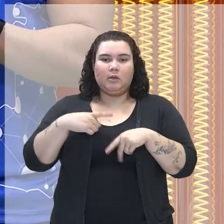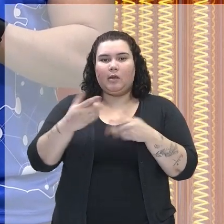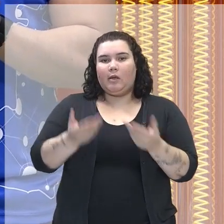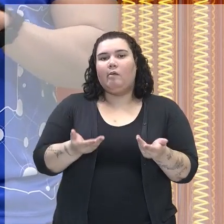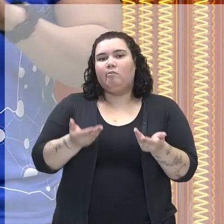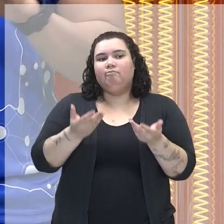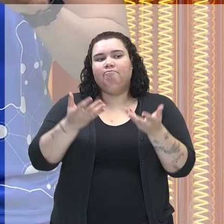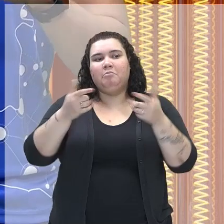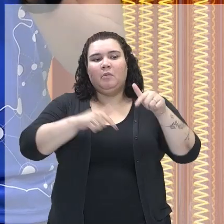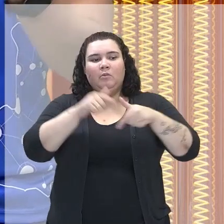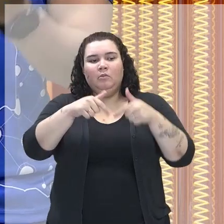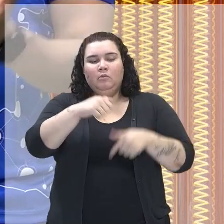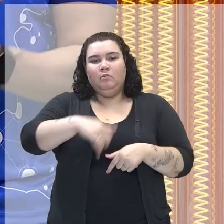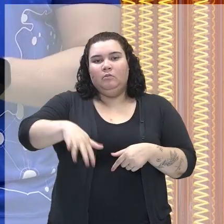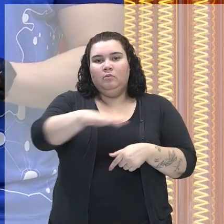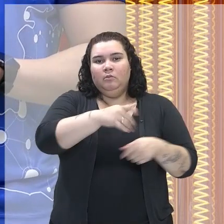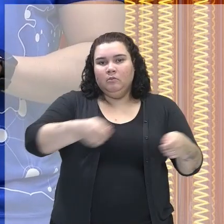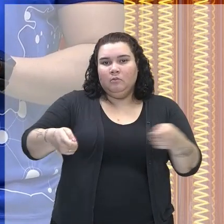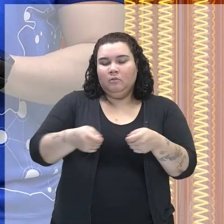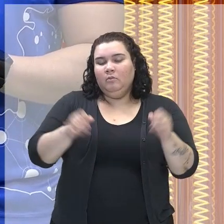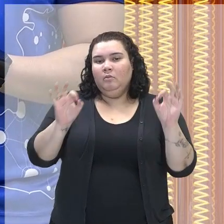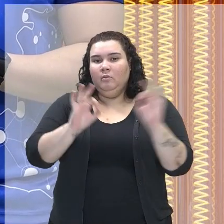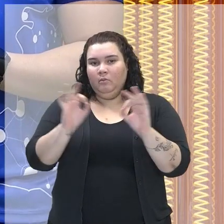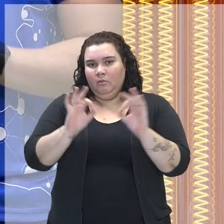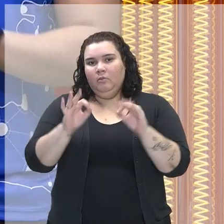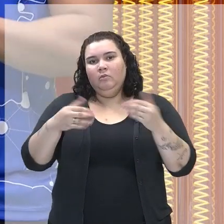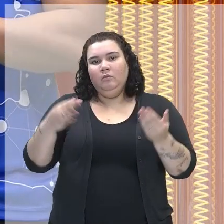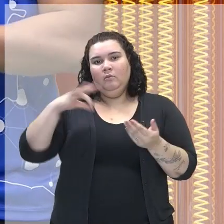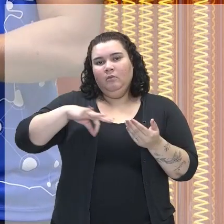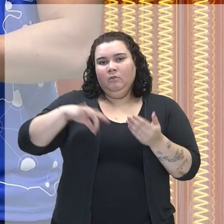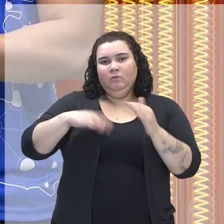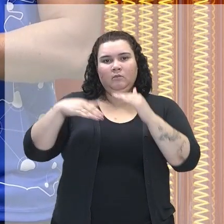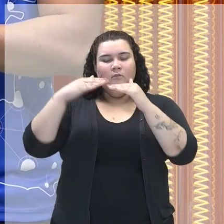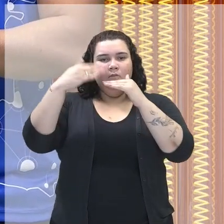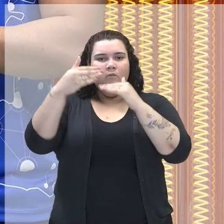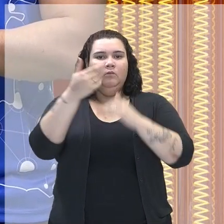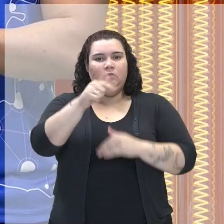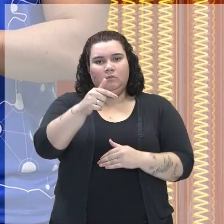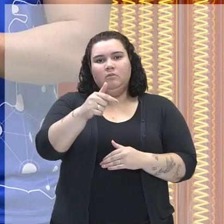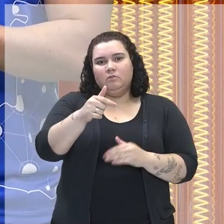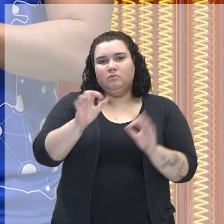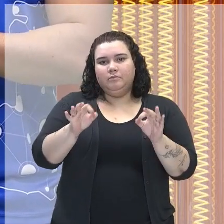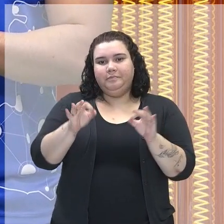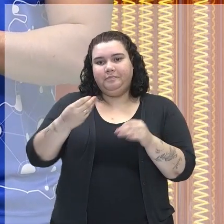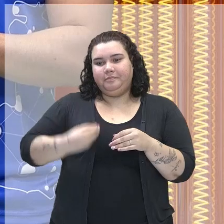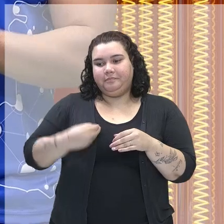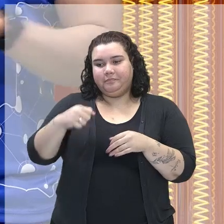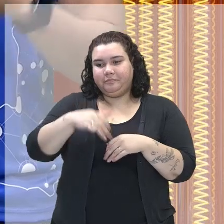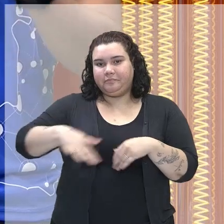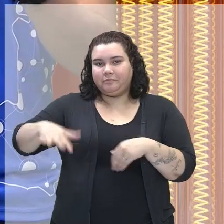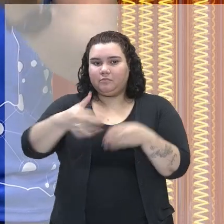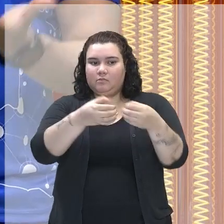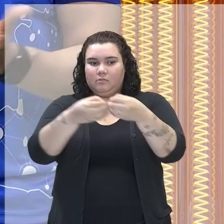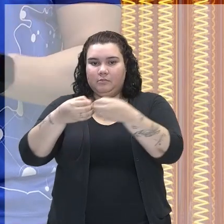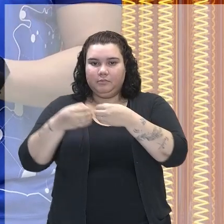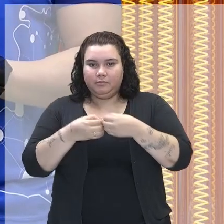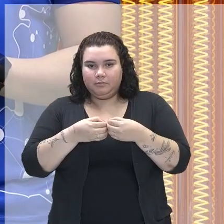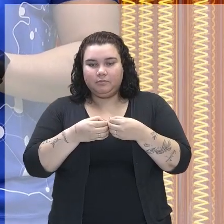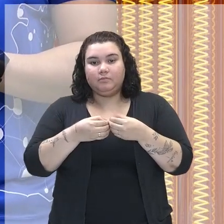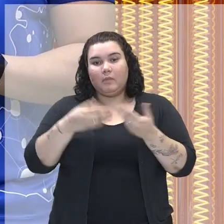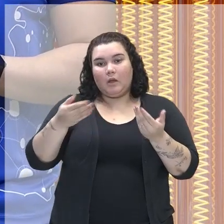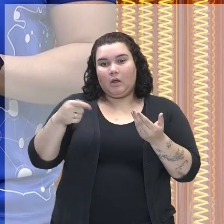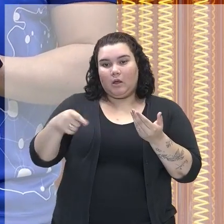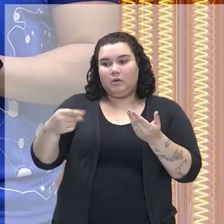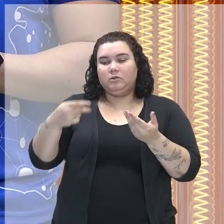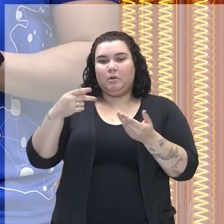desse processo, tá? E também acaba não gerando tanta renda para essa população que vive nas áreas de extração. Fica para essa população